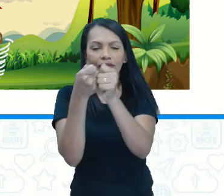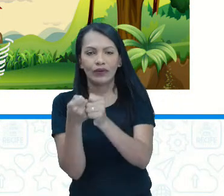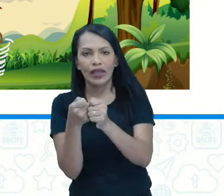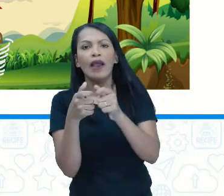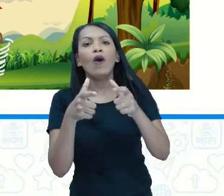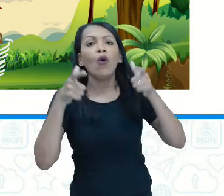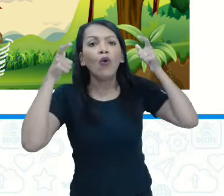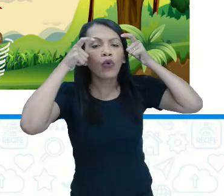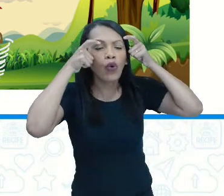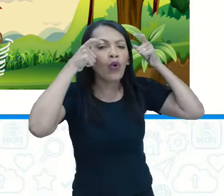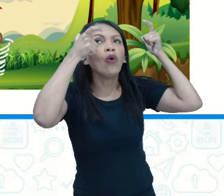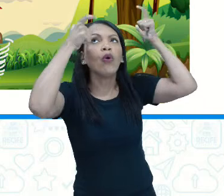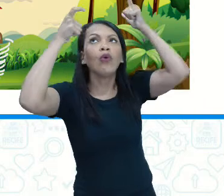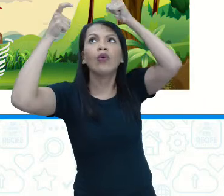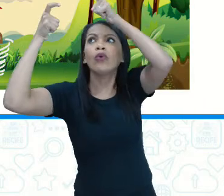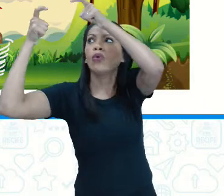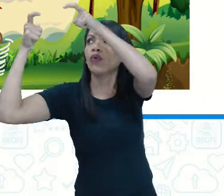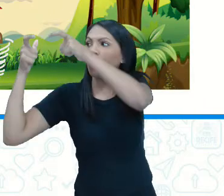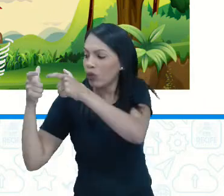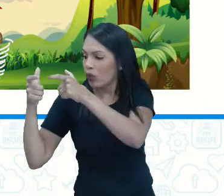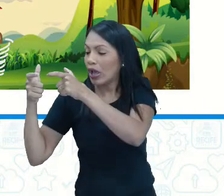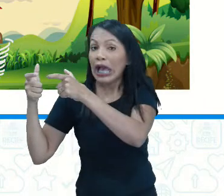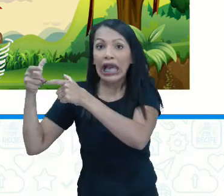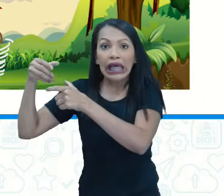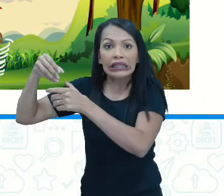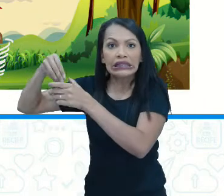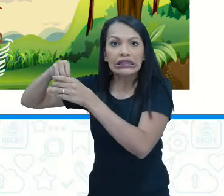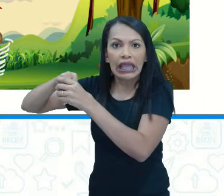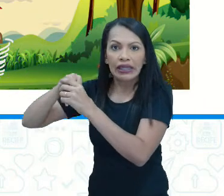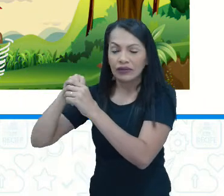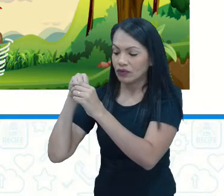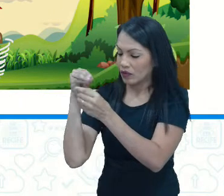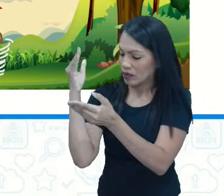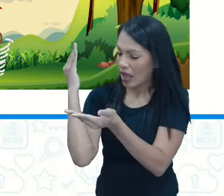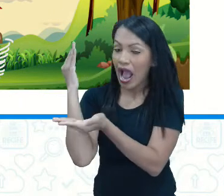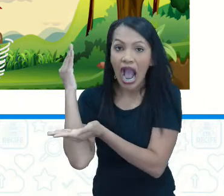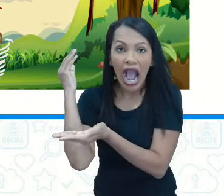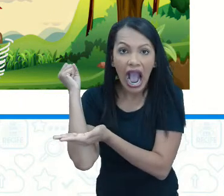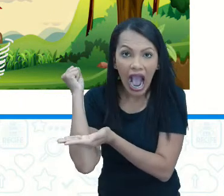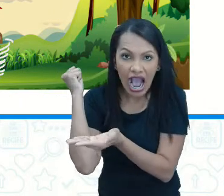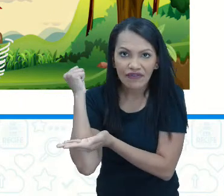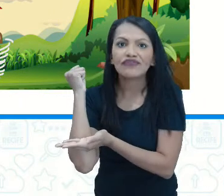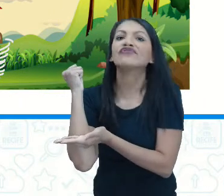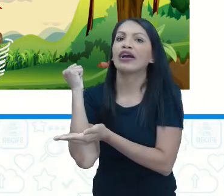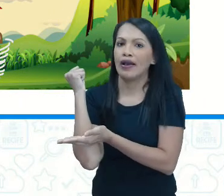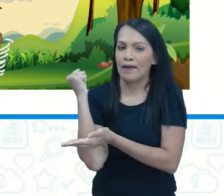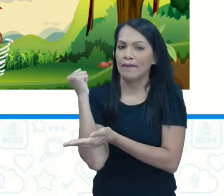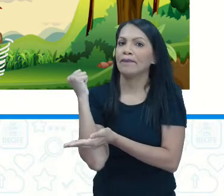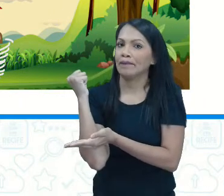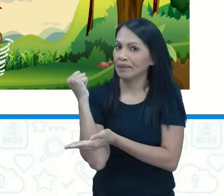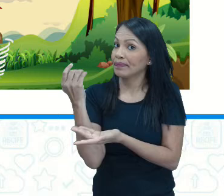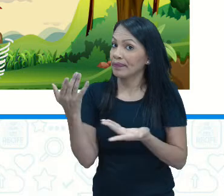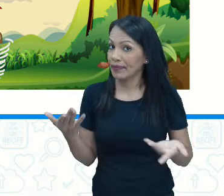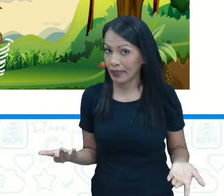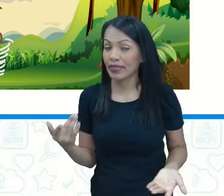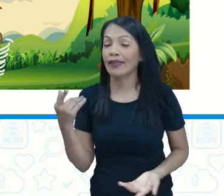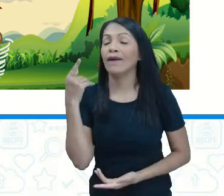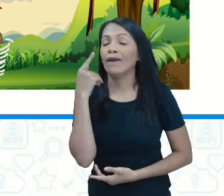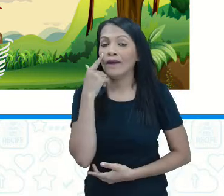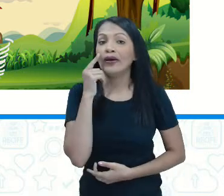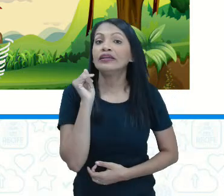colocá-lo dentro de uma garrafa para ele não escapar, não é? Segundo a história, não